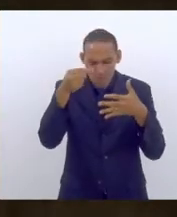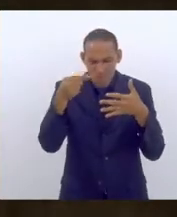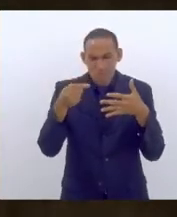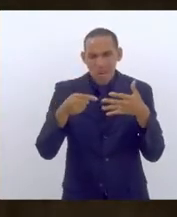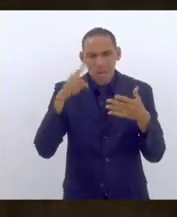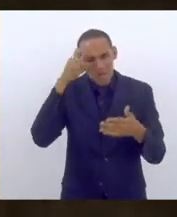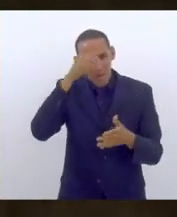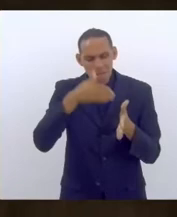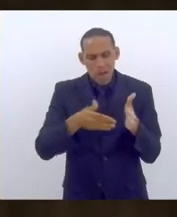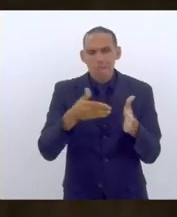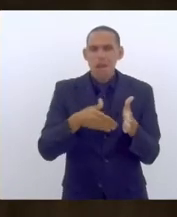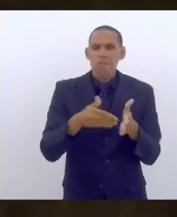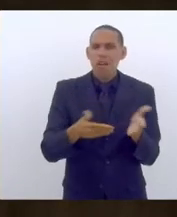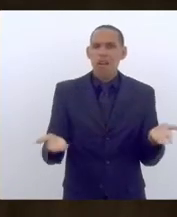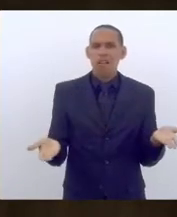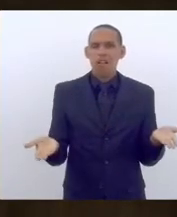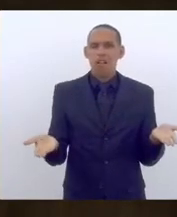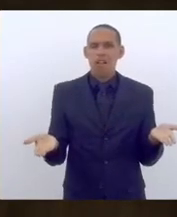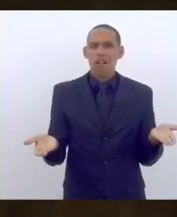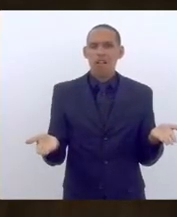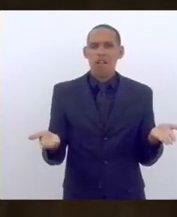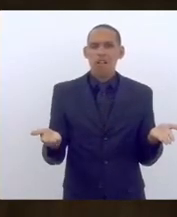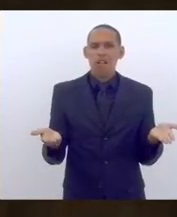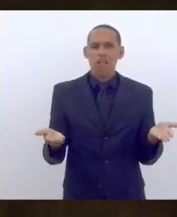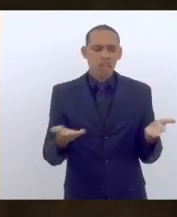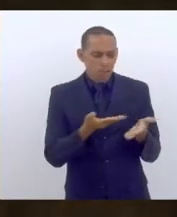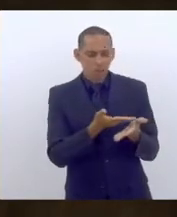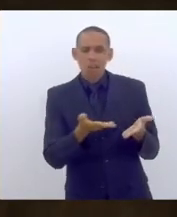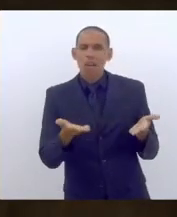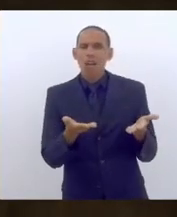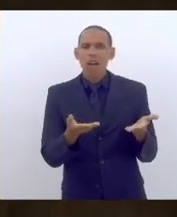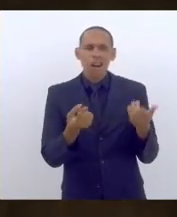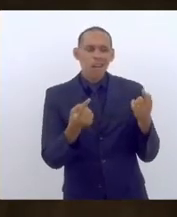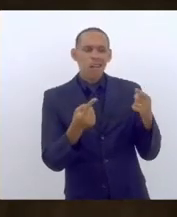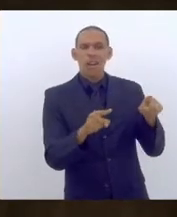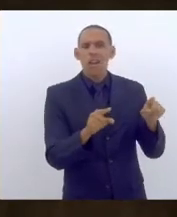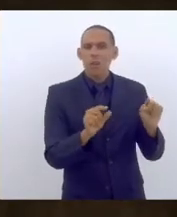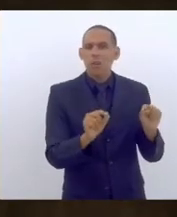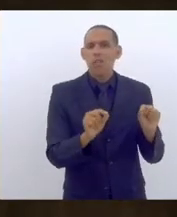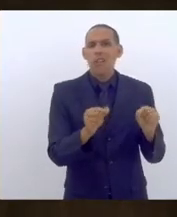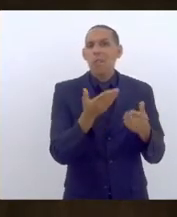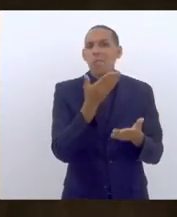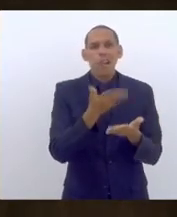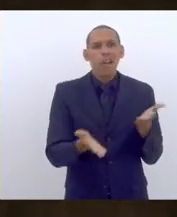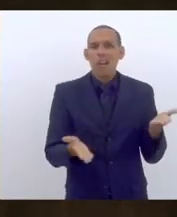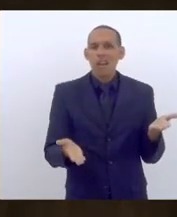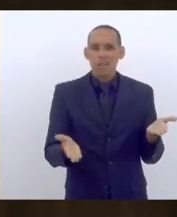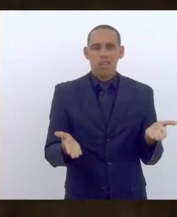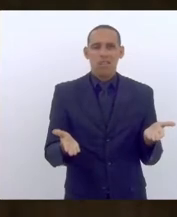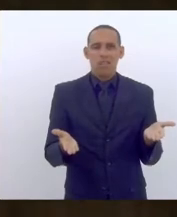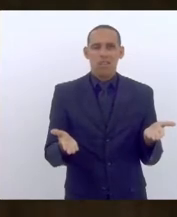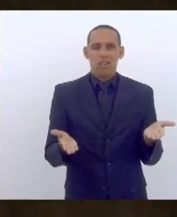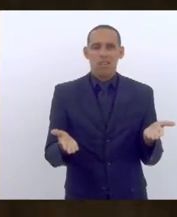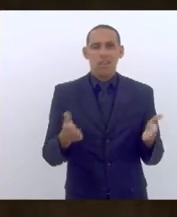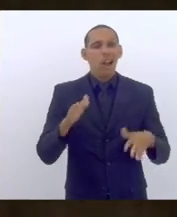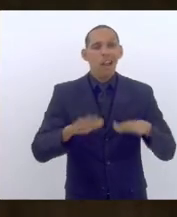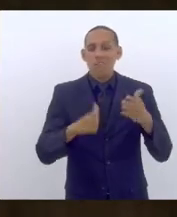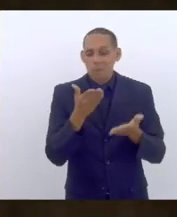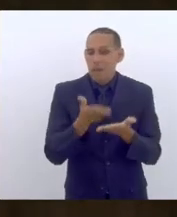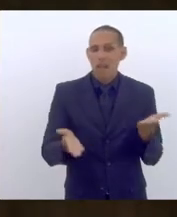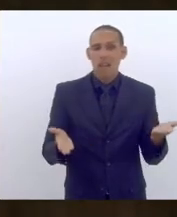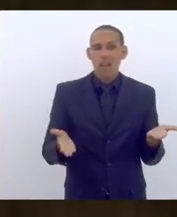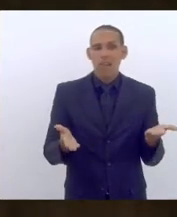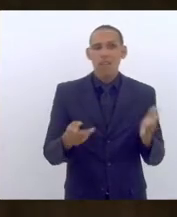e faz peças dificuldades refletem exatamente da perda às vezes do